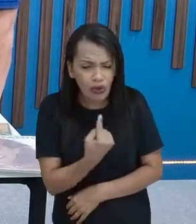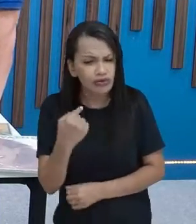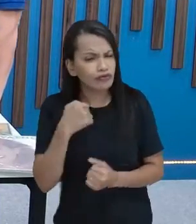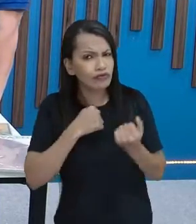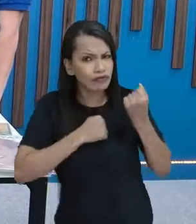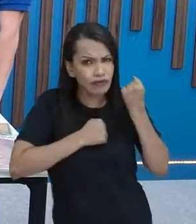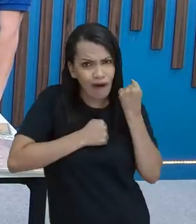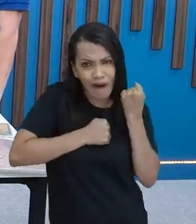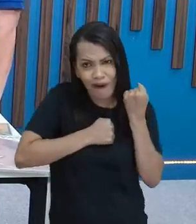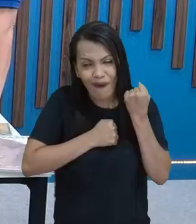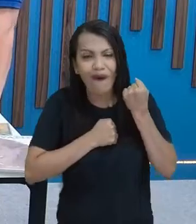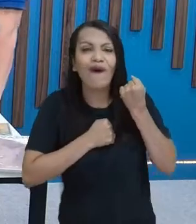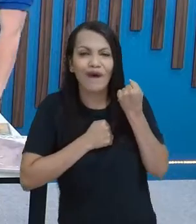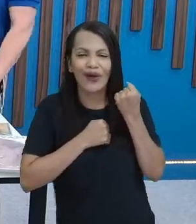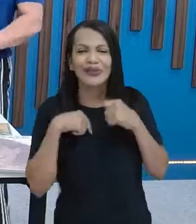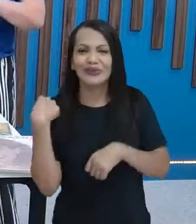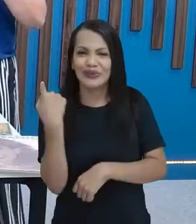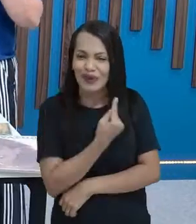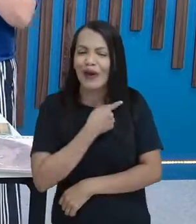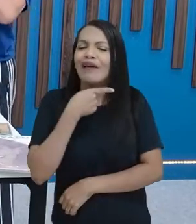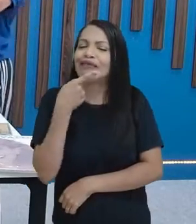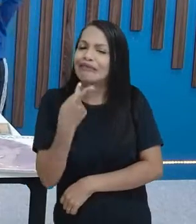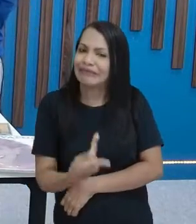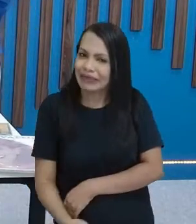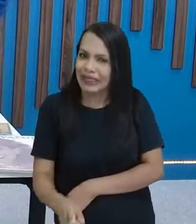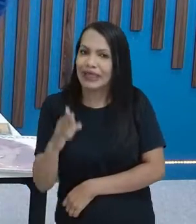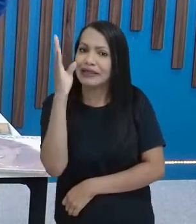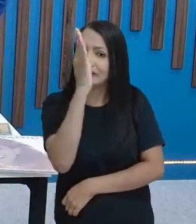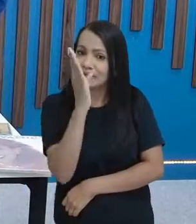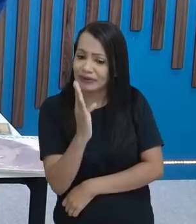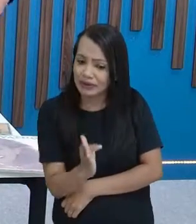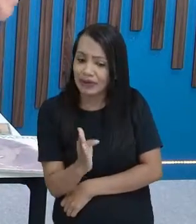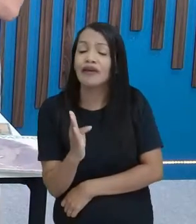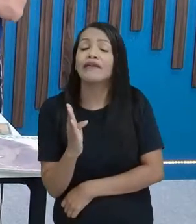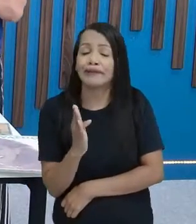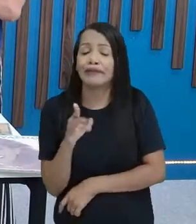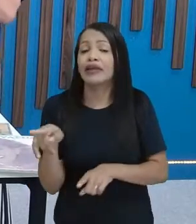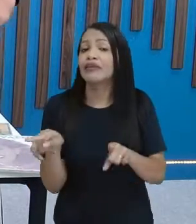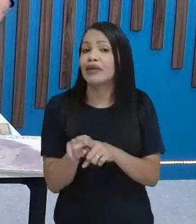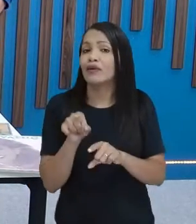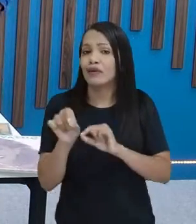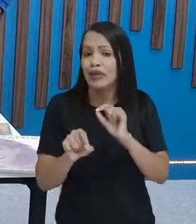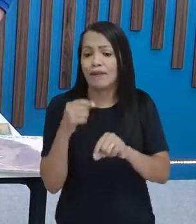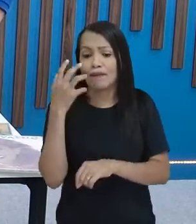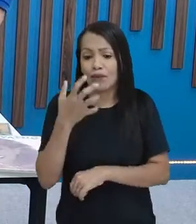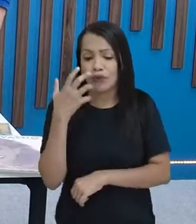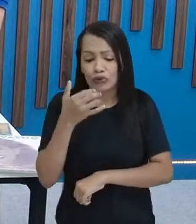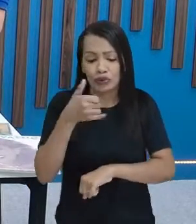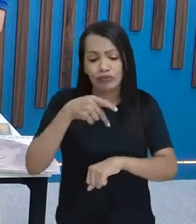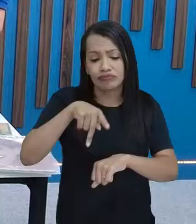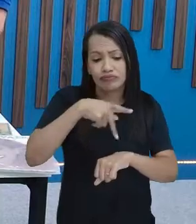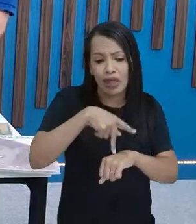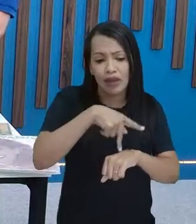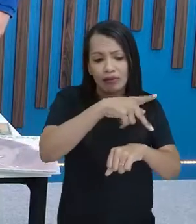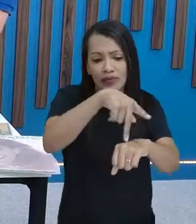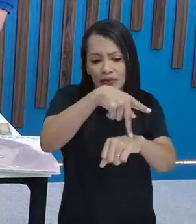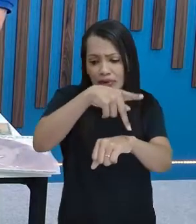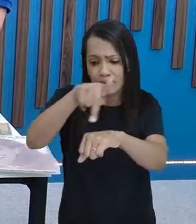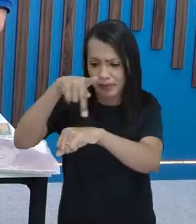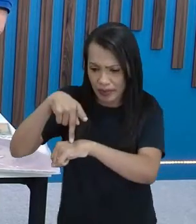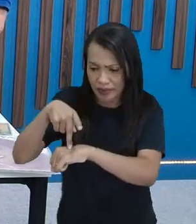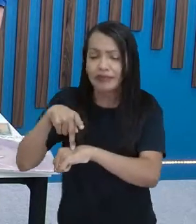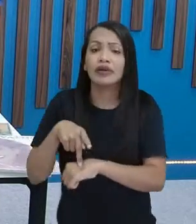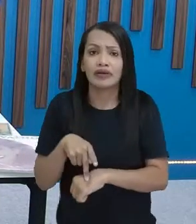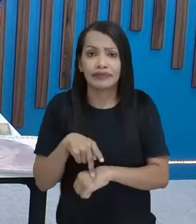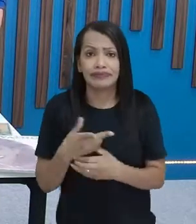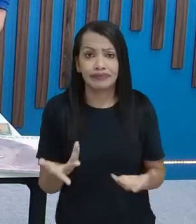de um povo. forró, que a gente tem aqui no Brasil, muda também de um país para outro. Por exemplo, o nosso forró nos Estados